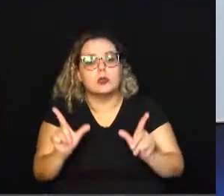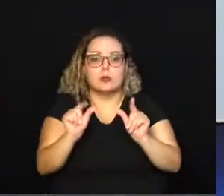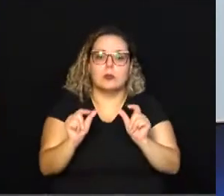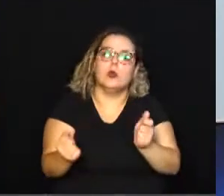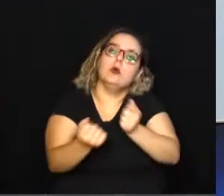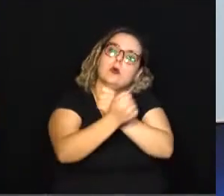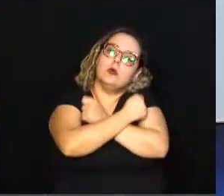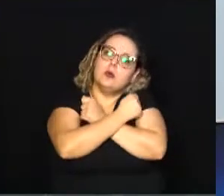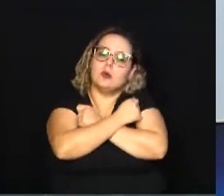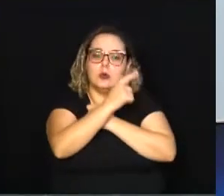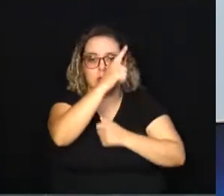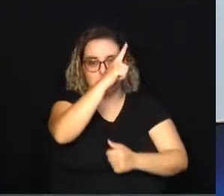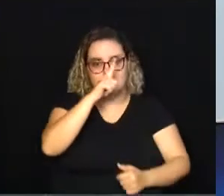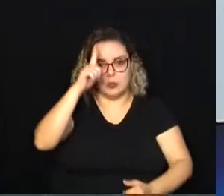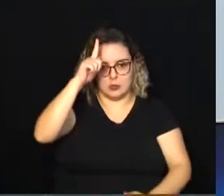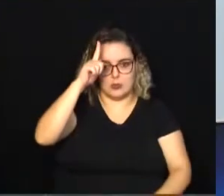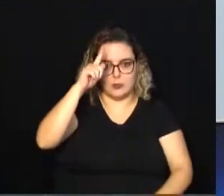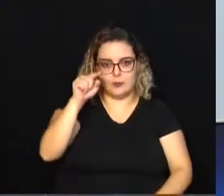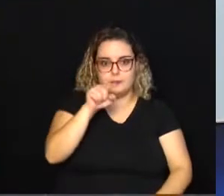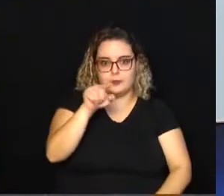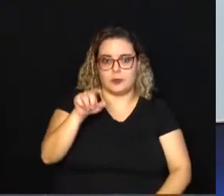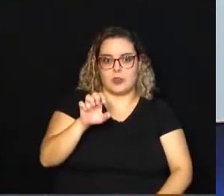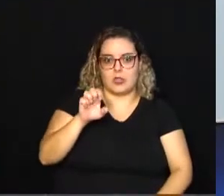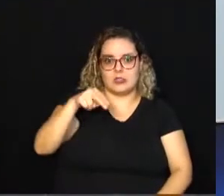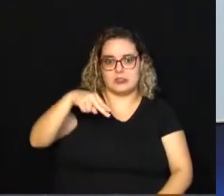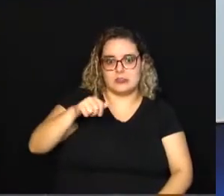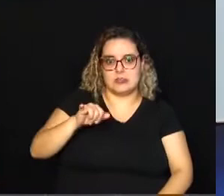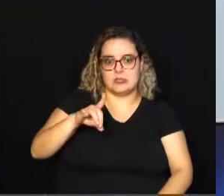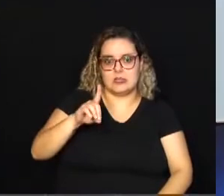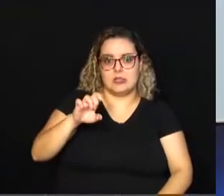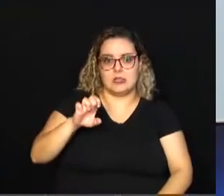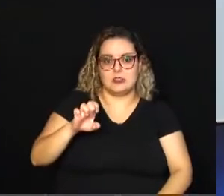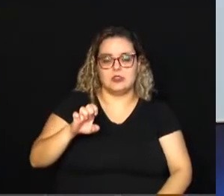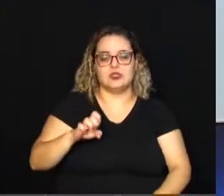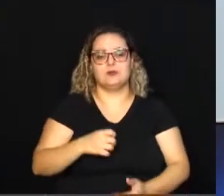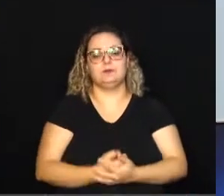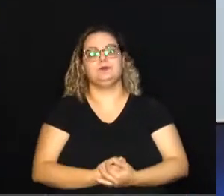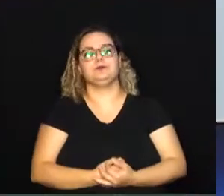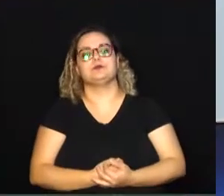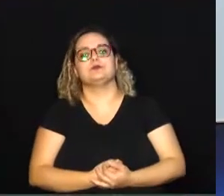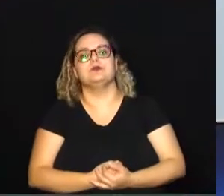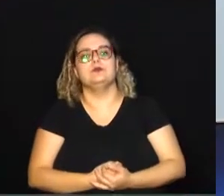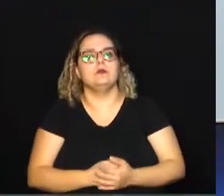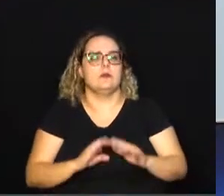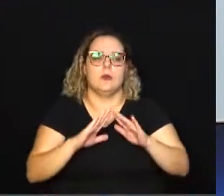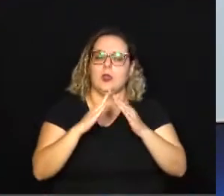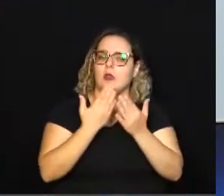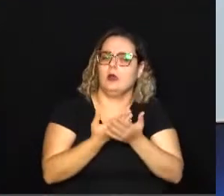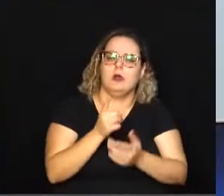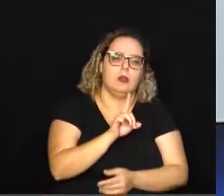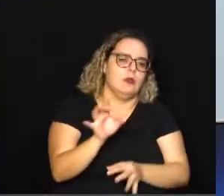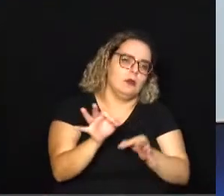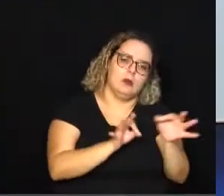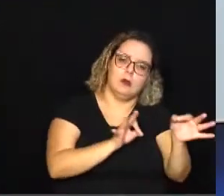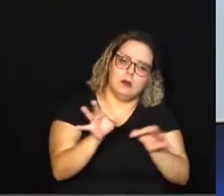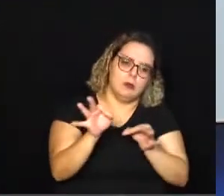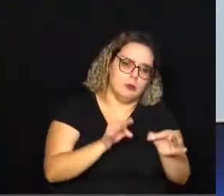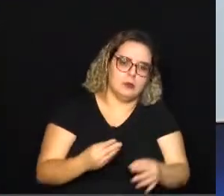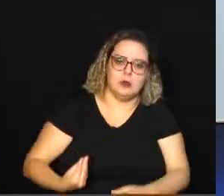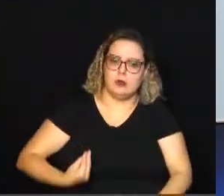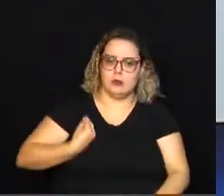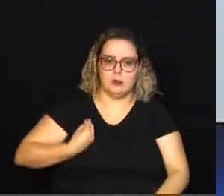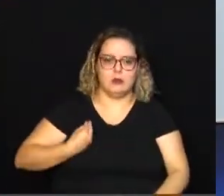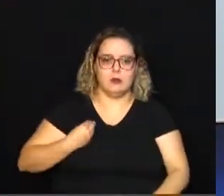Gustavo Peta e a Zenaide dos Santos Dumont. E ela diz: as escolas não estão preparadas para viver esta pandemia,